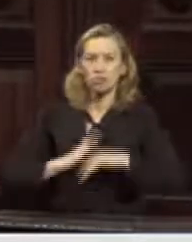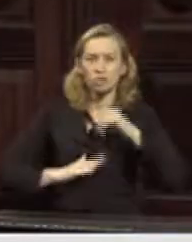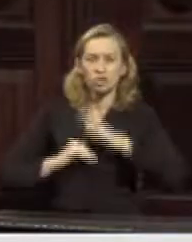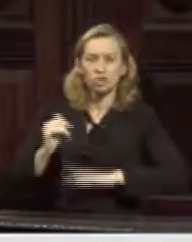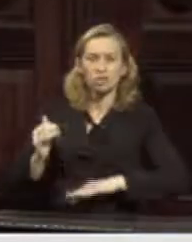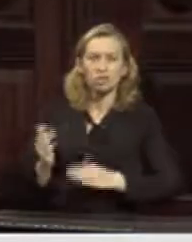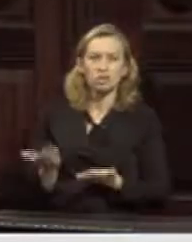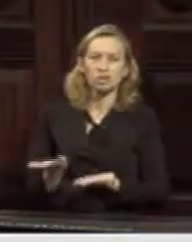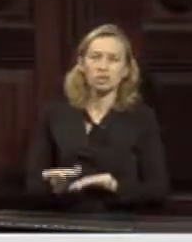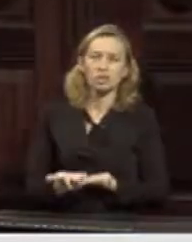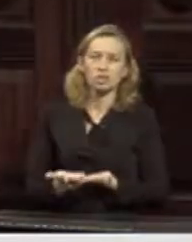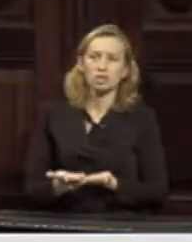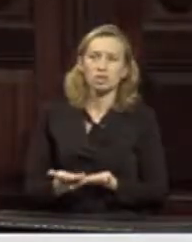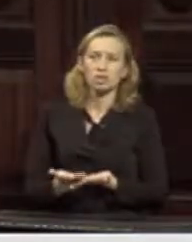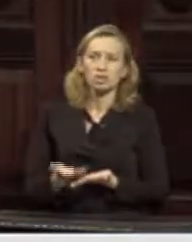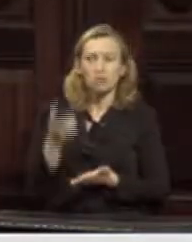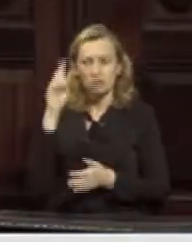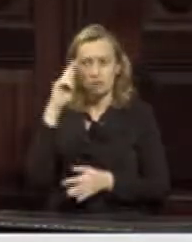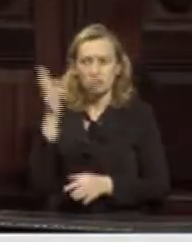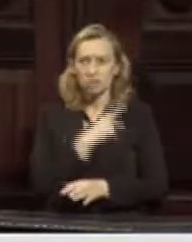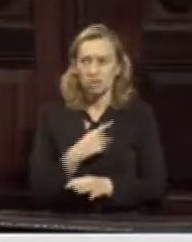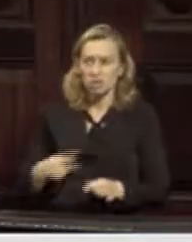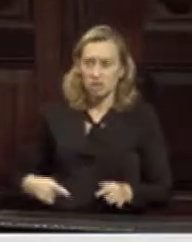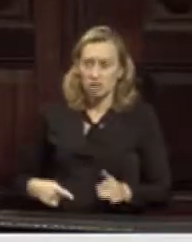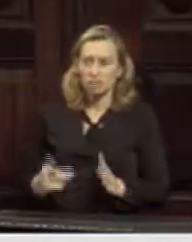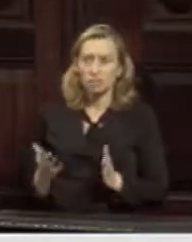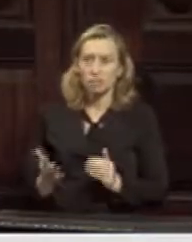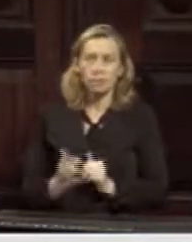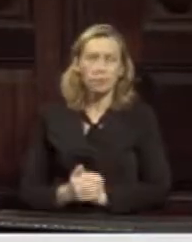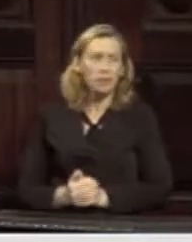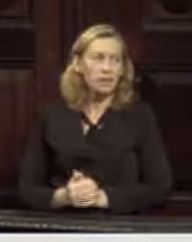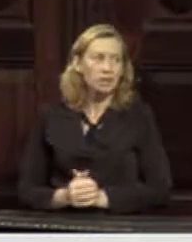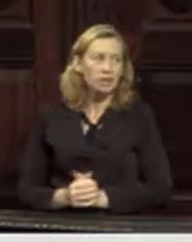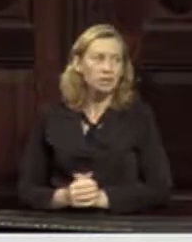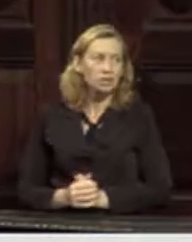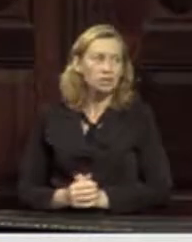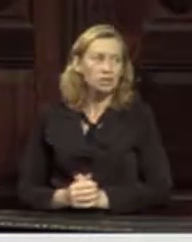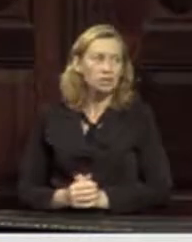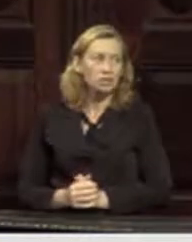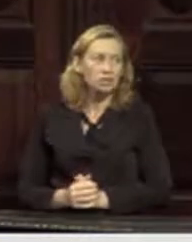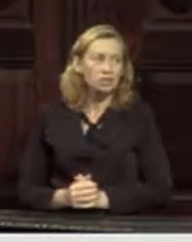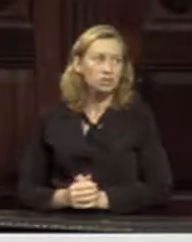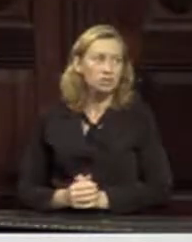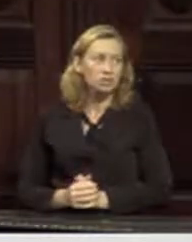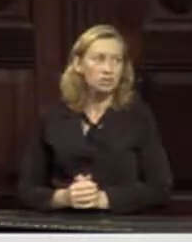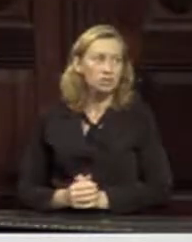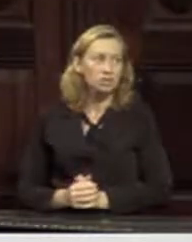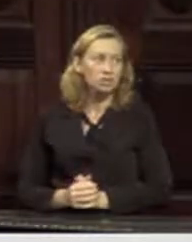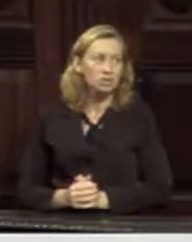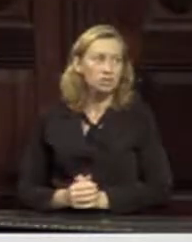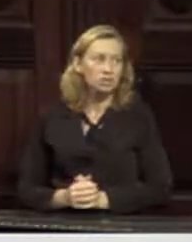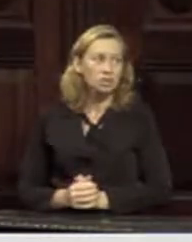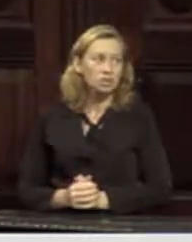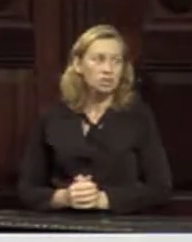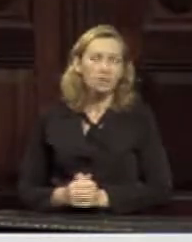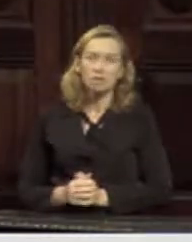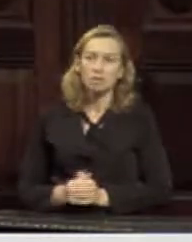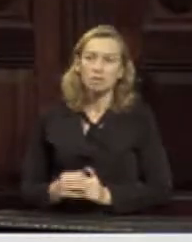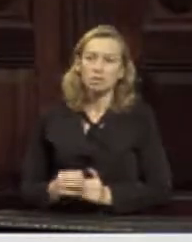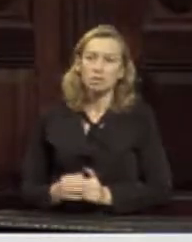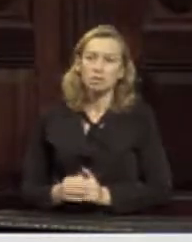qualquer maneira, senhor presidente, embora Embora o desmonte do